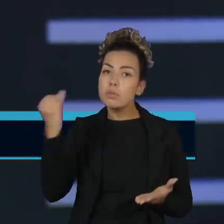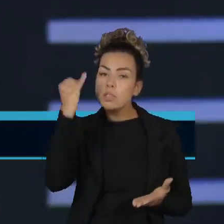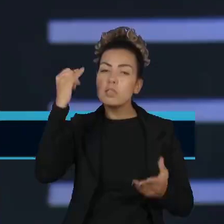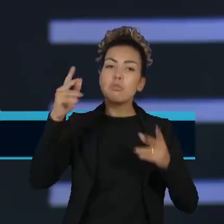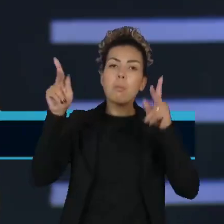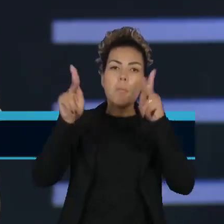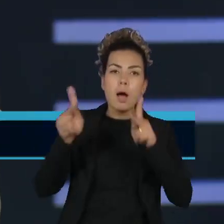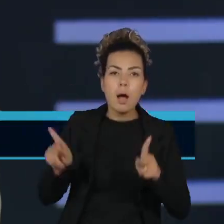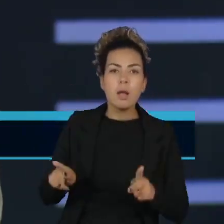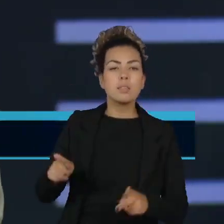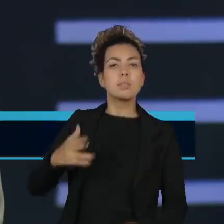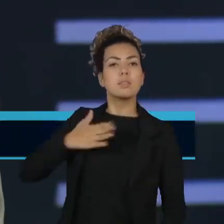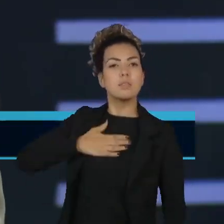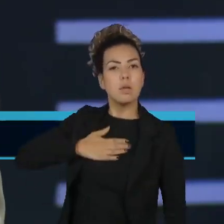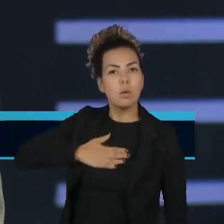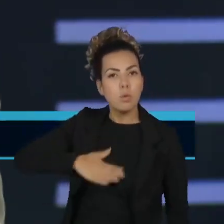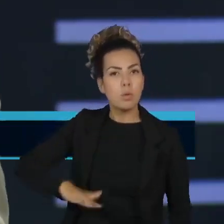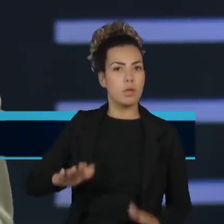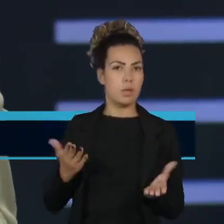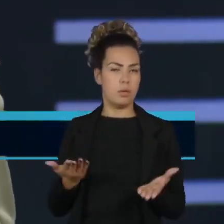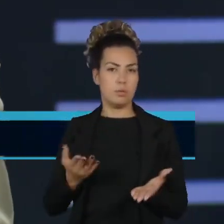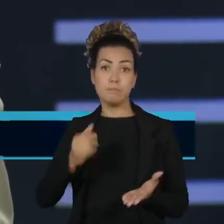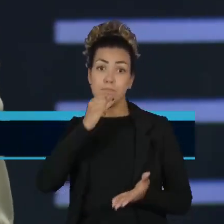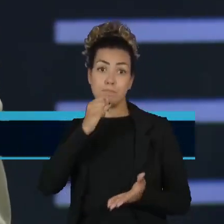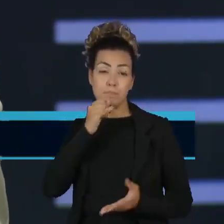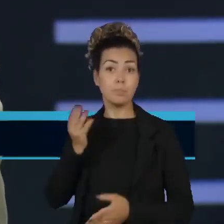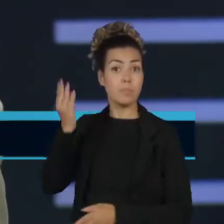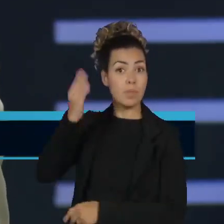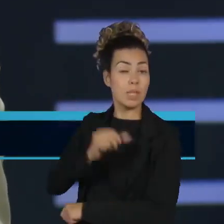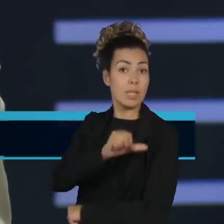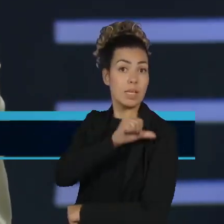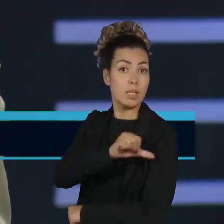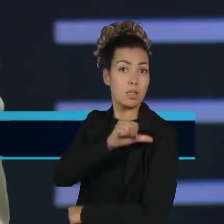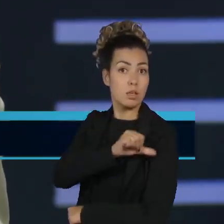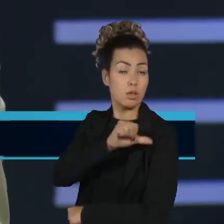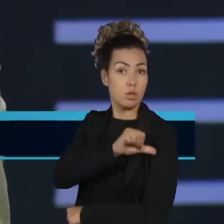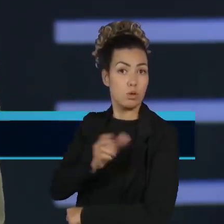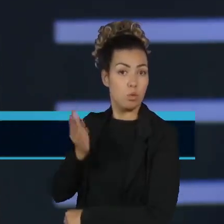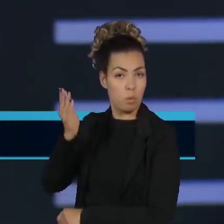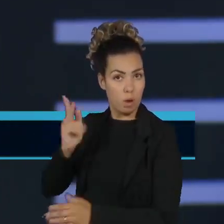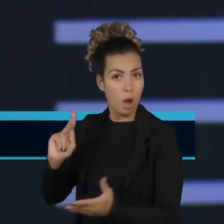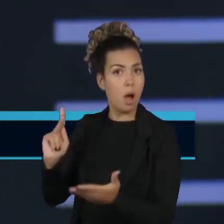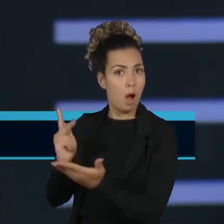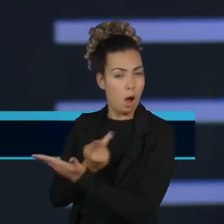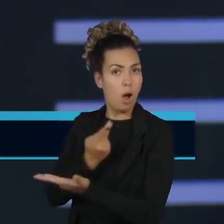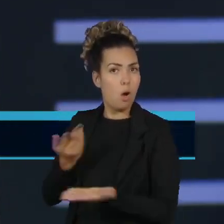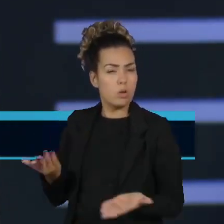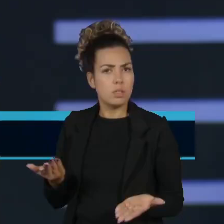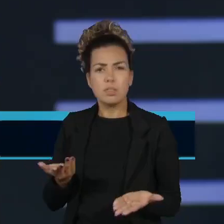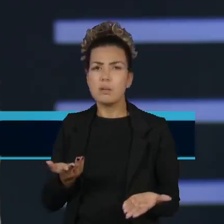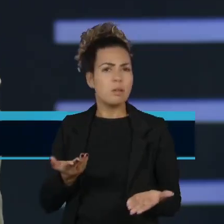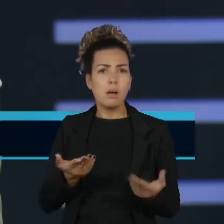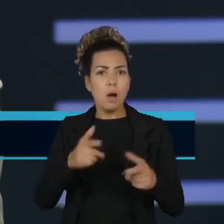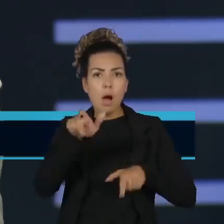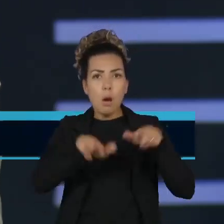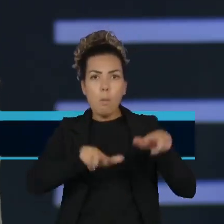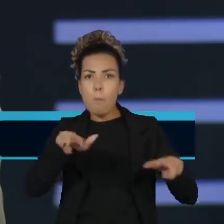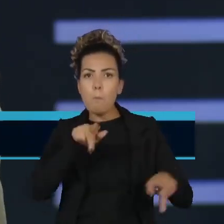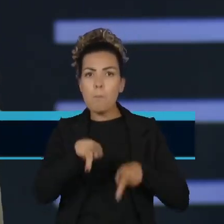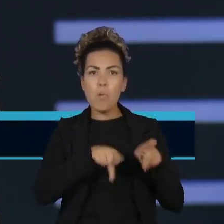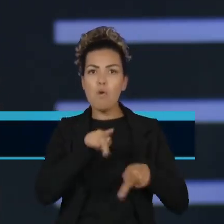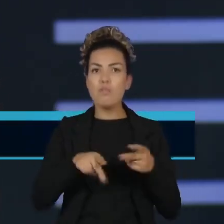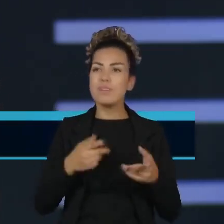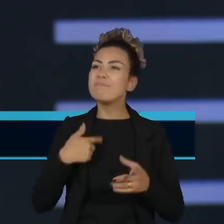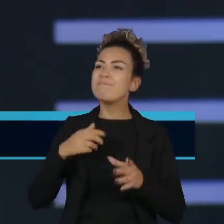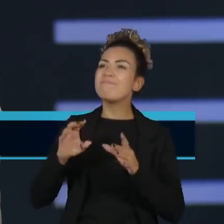tranquilidade. Acontece que em alguns lugares do Rio de Janeiro e também outros estados, a população não tem liberdade para votar. Quem manda são as milícias, você